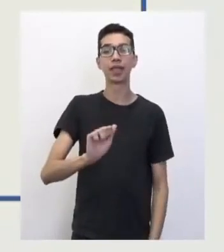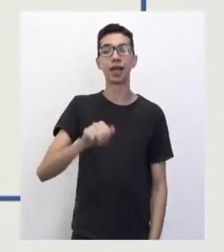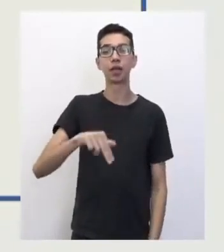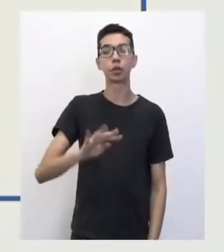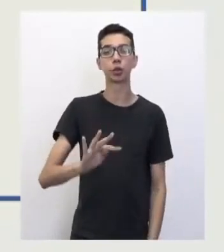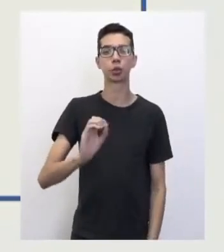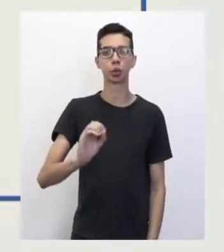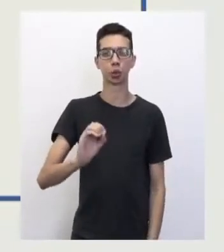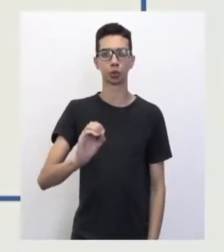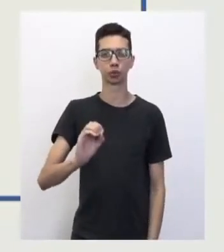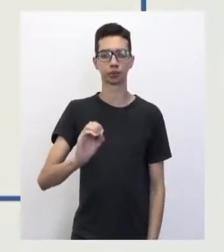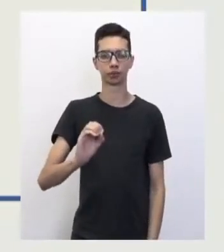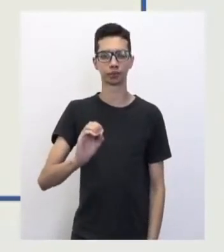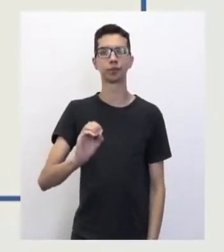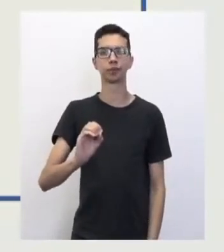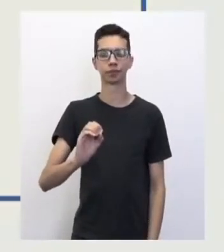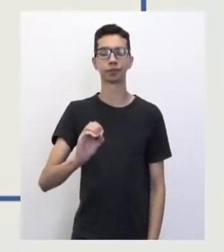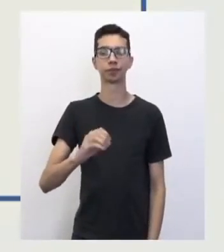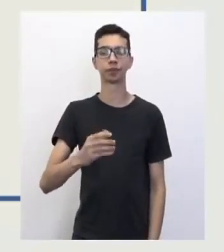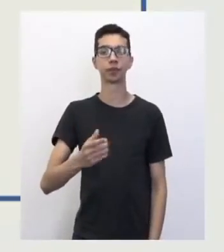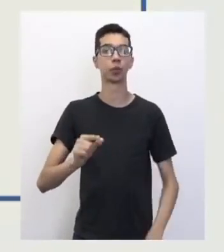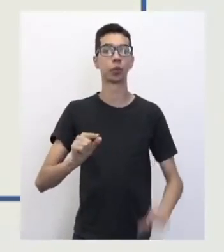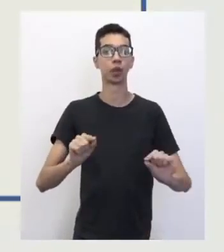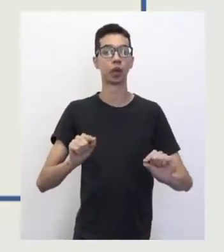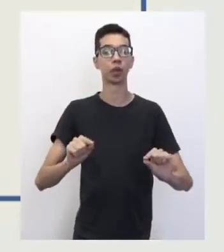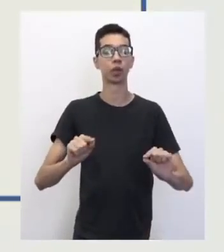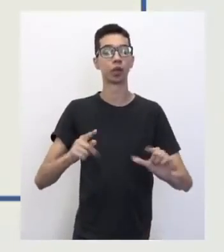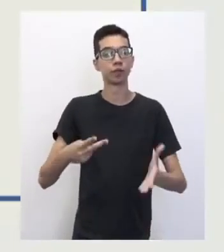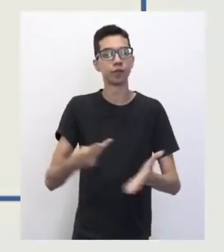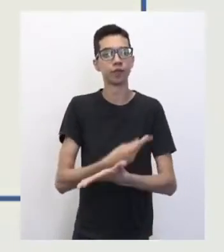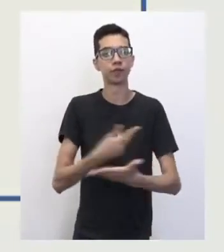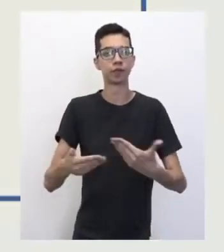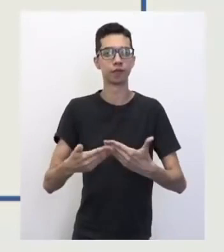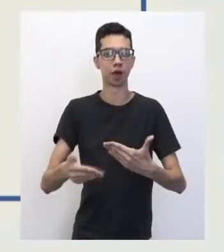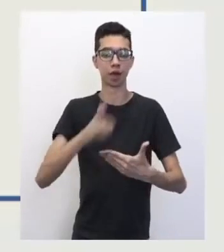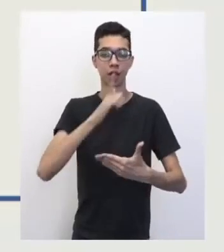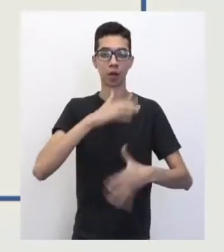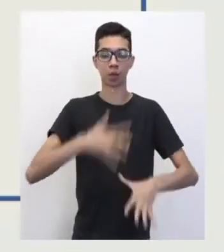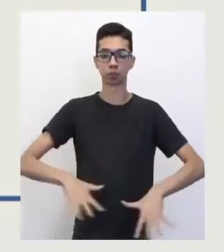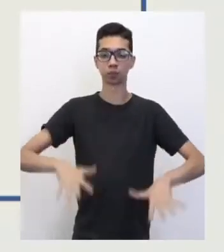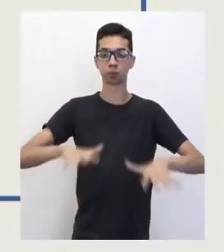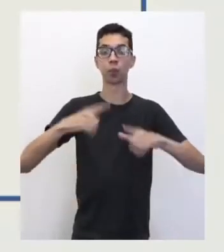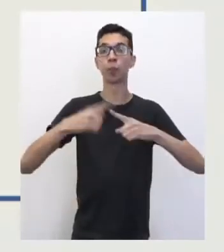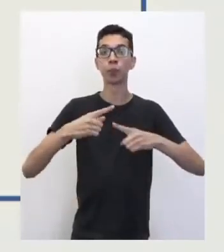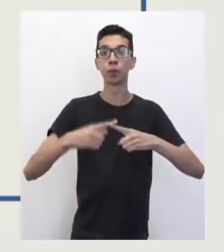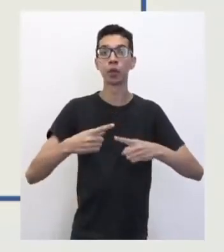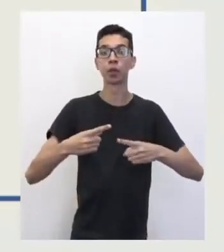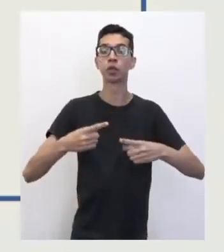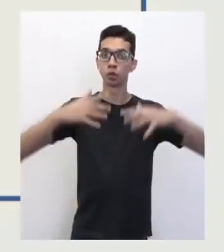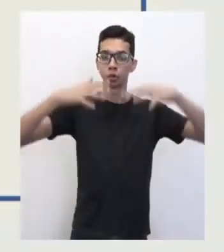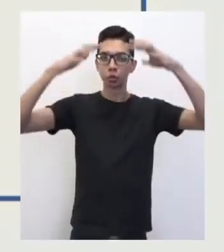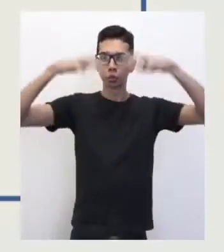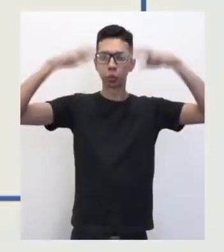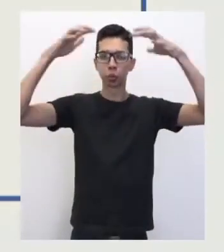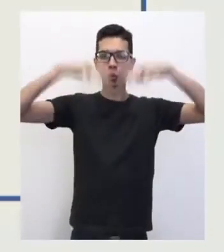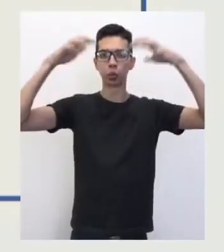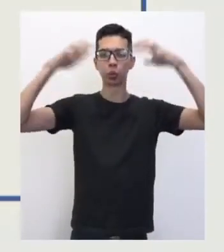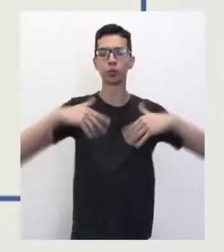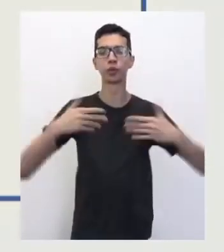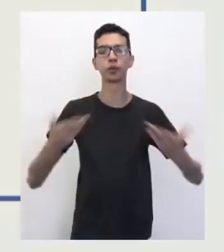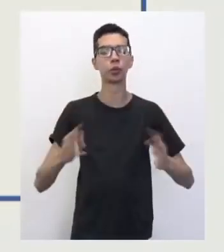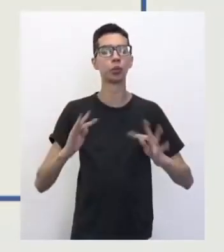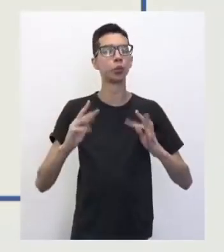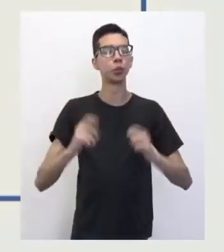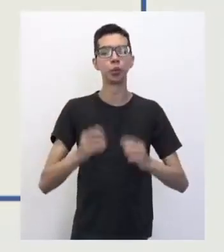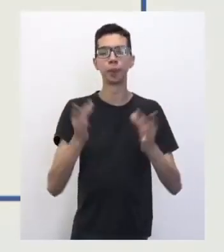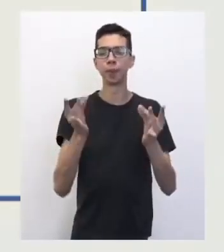uma consequência de algo, esse alagamento como consequência da chuva, tá? Todas essas expressões,